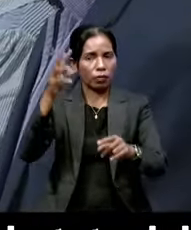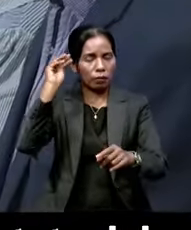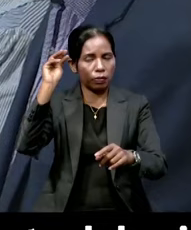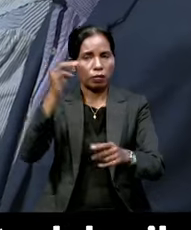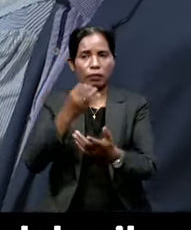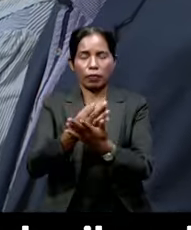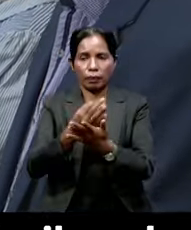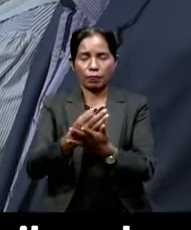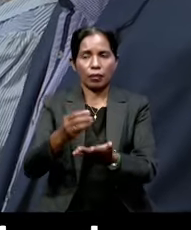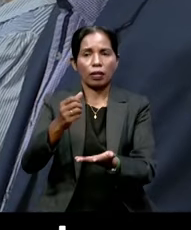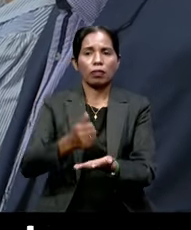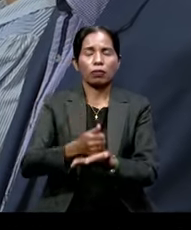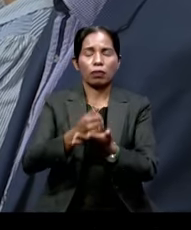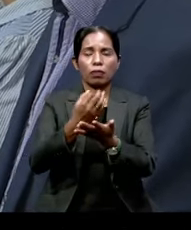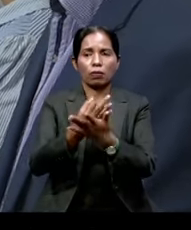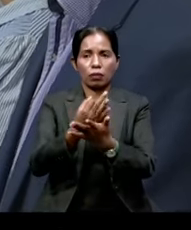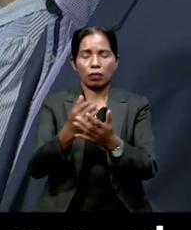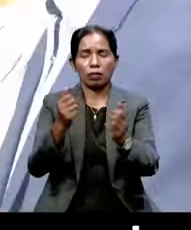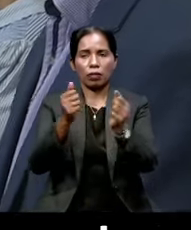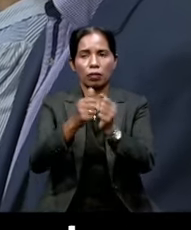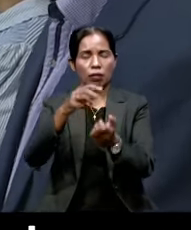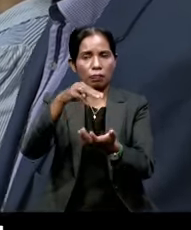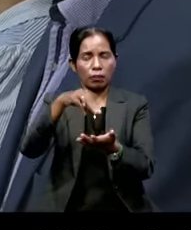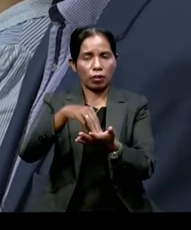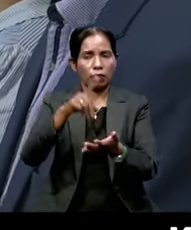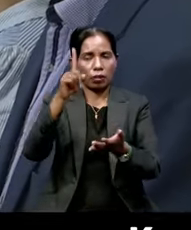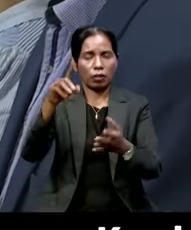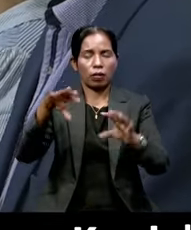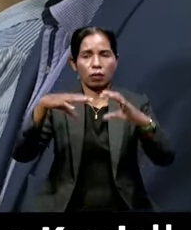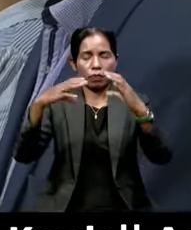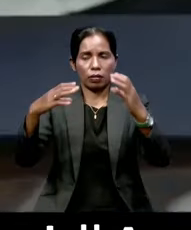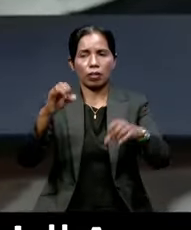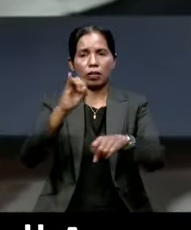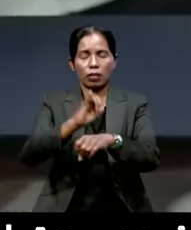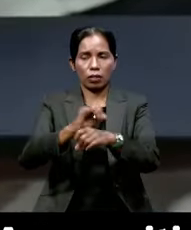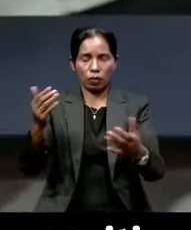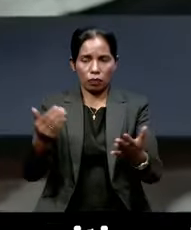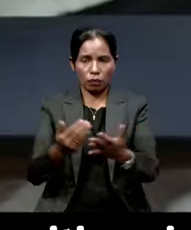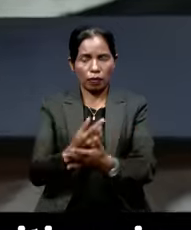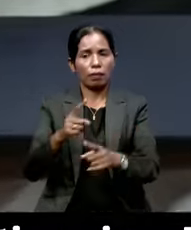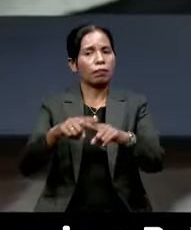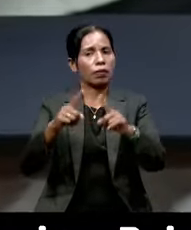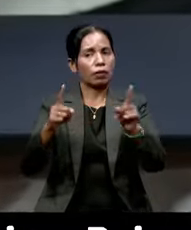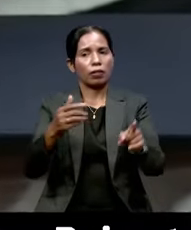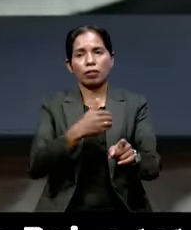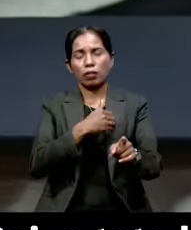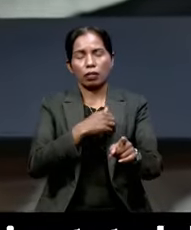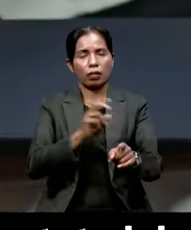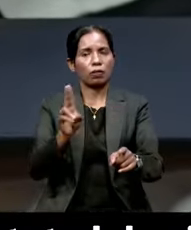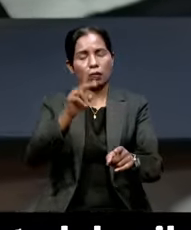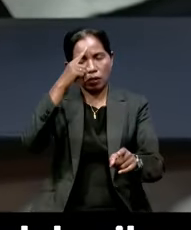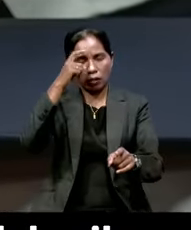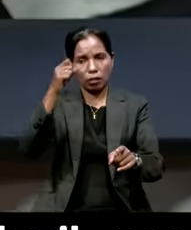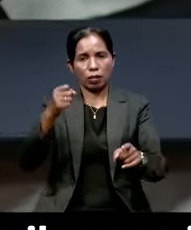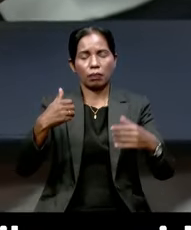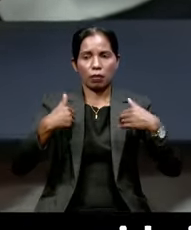Finanças apoiam no fundo o montante 1 milhão ida para a comissão construção da igreja Fone, mas bem se dá o que executa também a